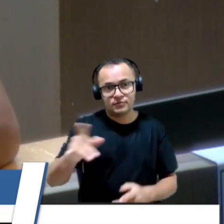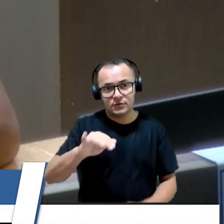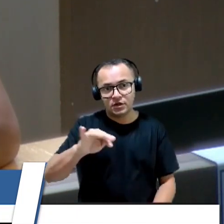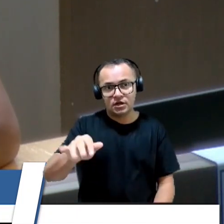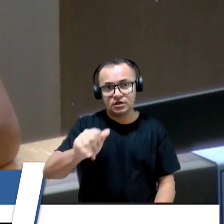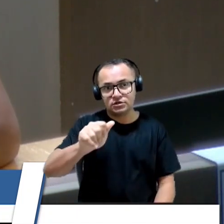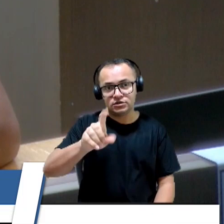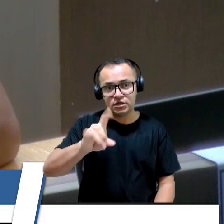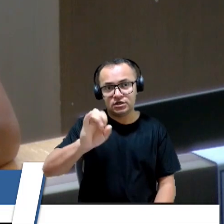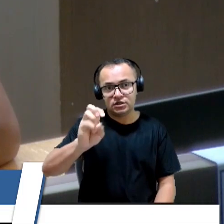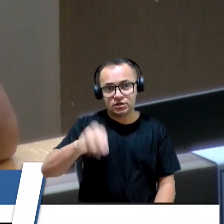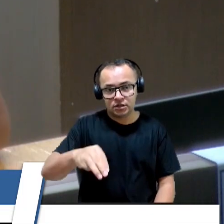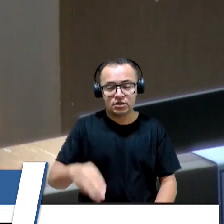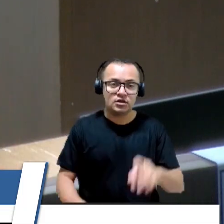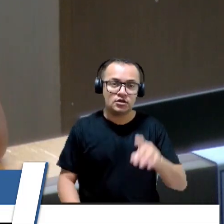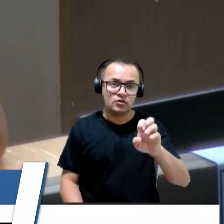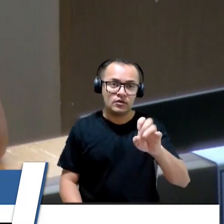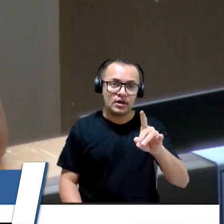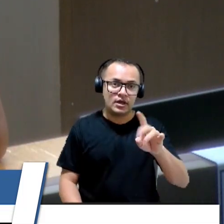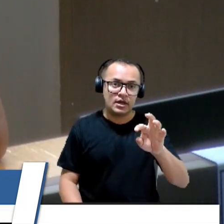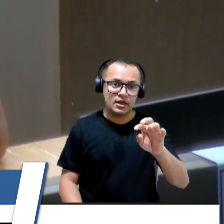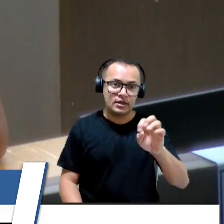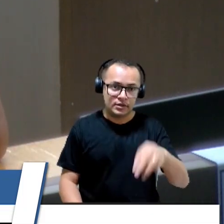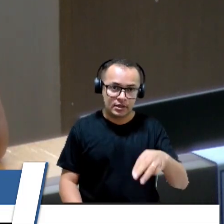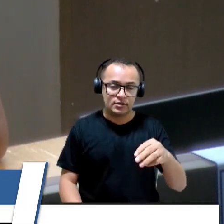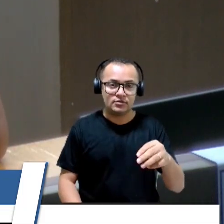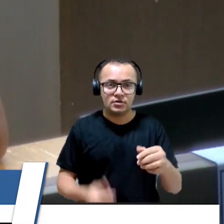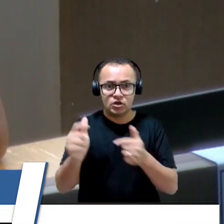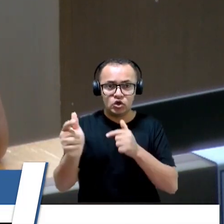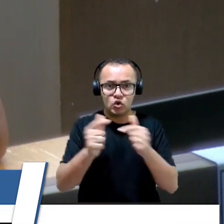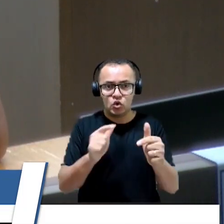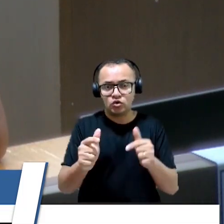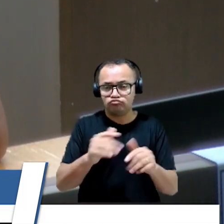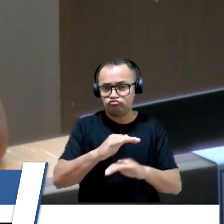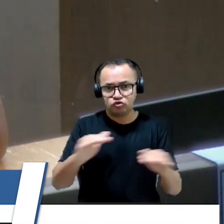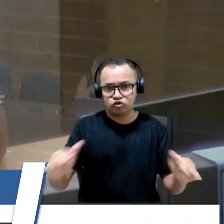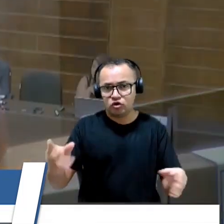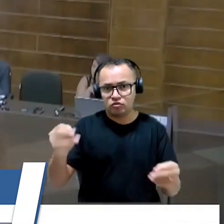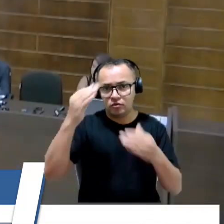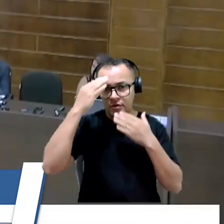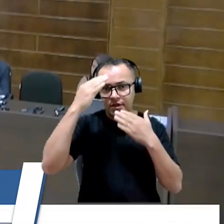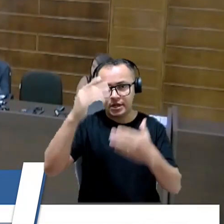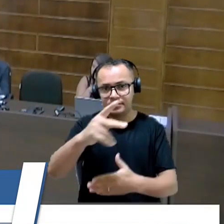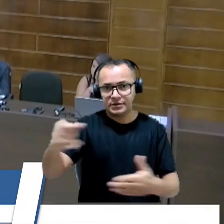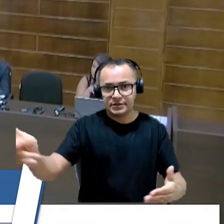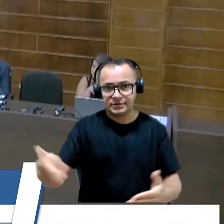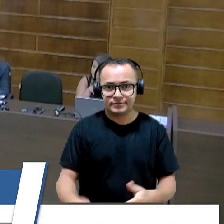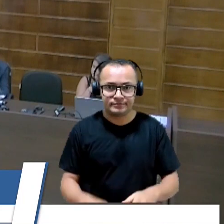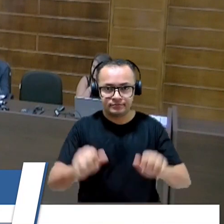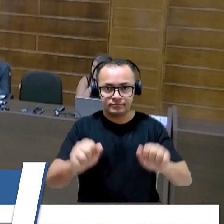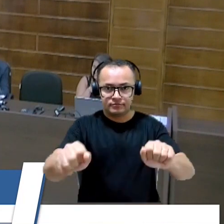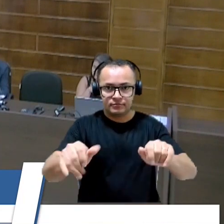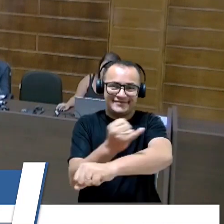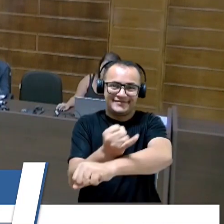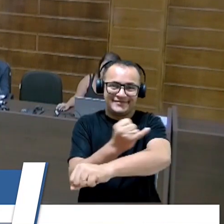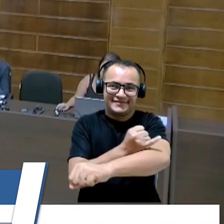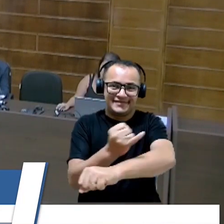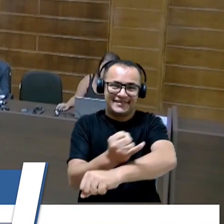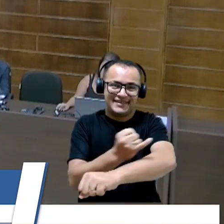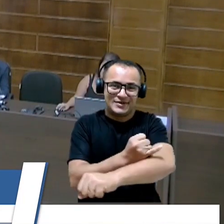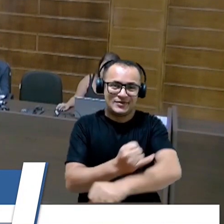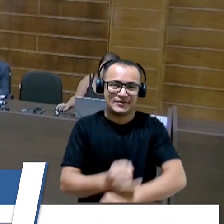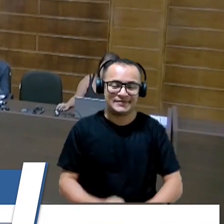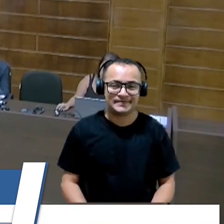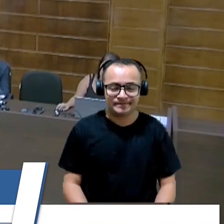no, na Zona Leste. Só isso, presidente. Obrigado. Com a palavra, o plenário. Com as palavras, excelência.